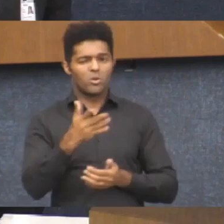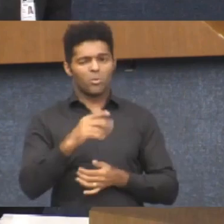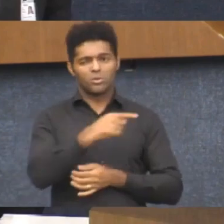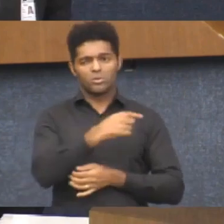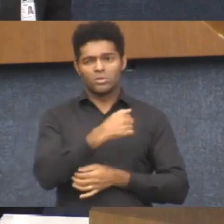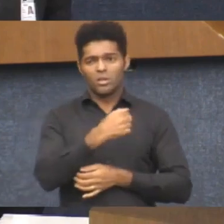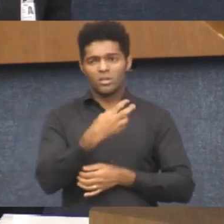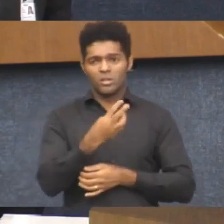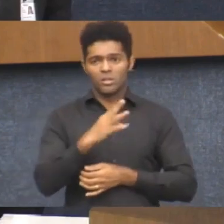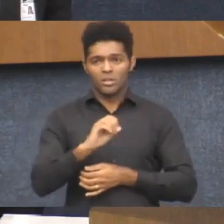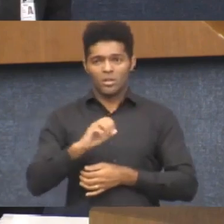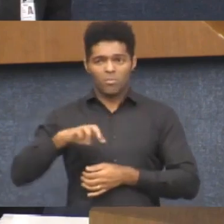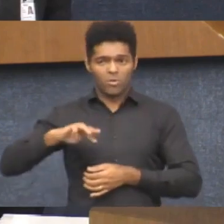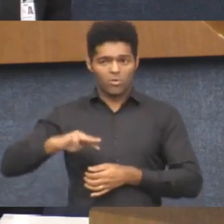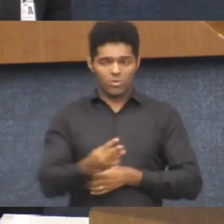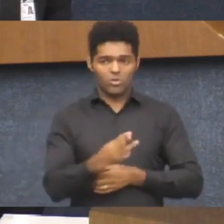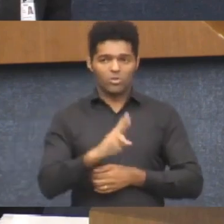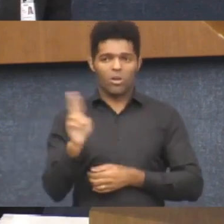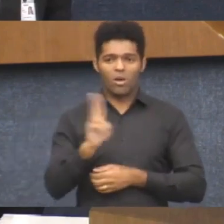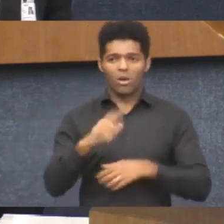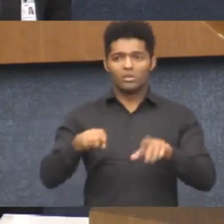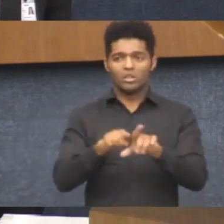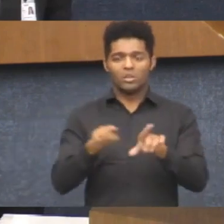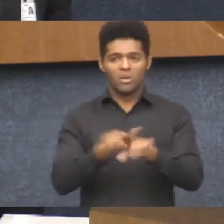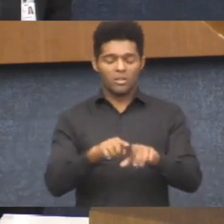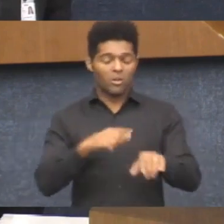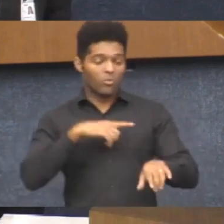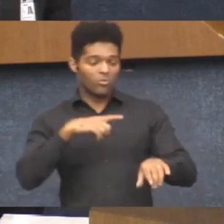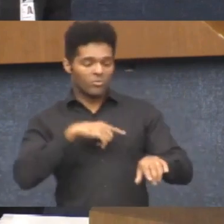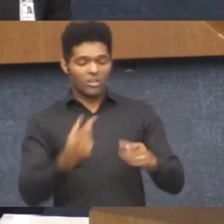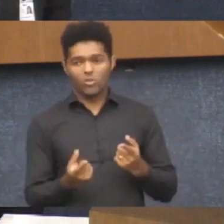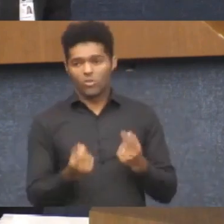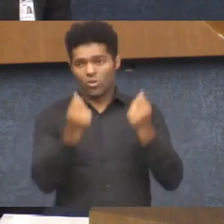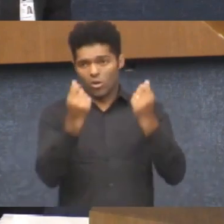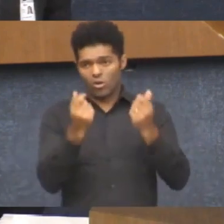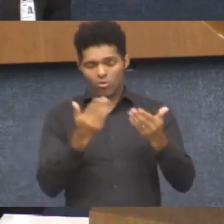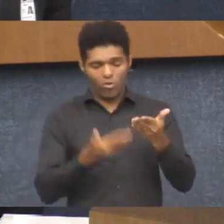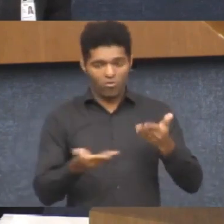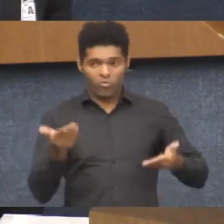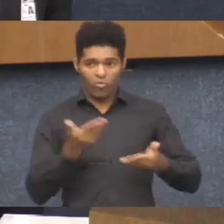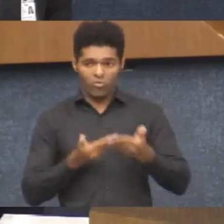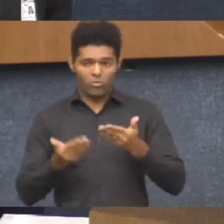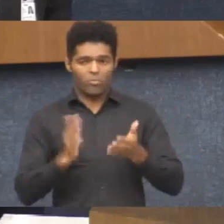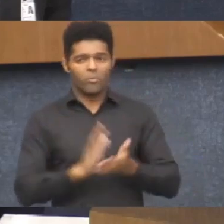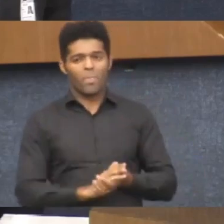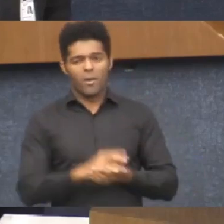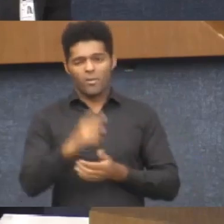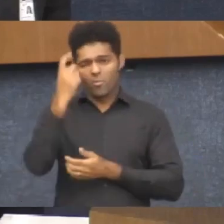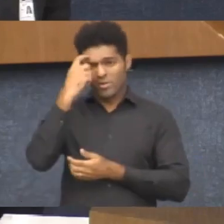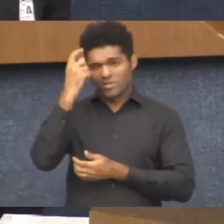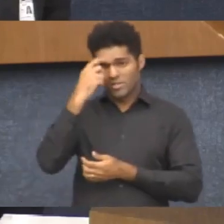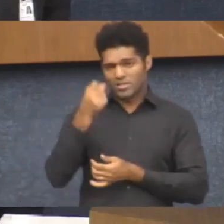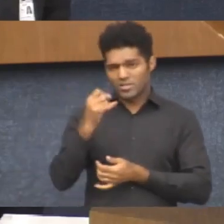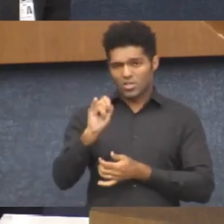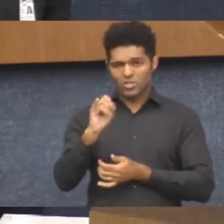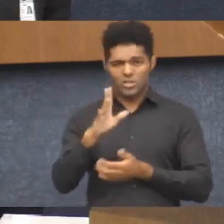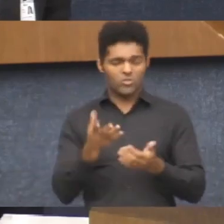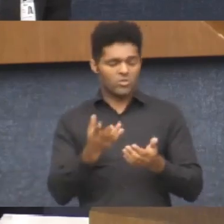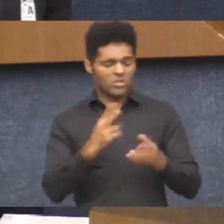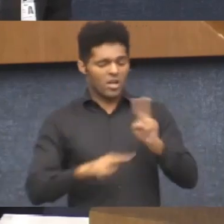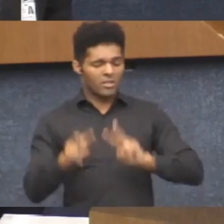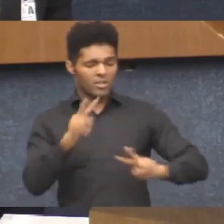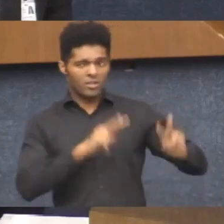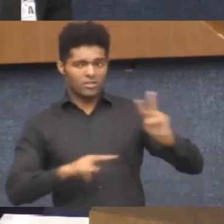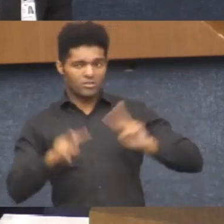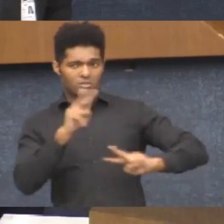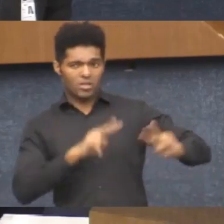dinheiro envolvido. Mas imagine se a gente, então, fizesse uma simulação. Então, a gente conseguiria reduzir cerca de